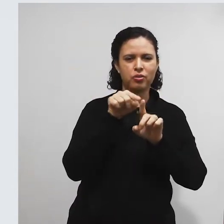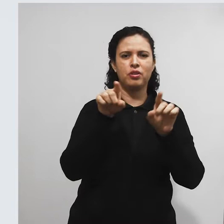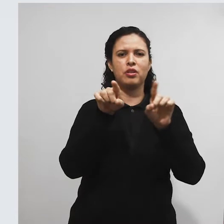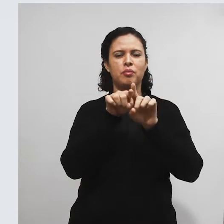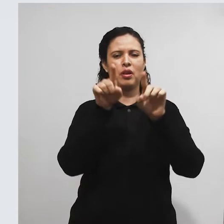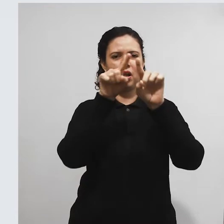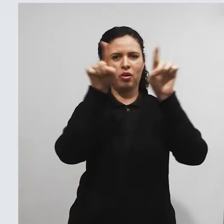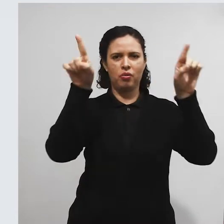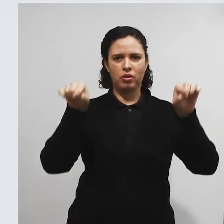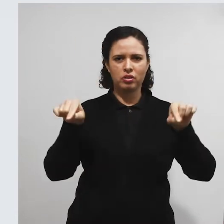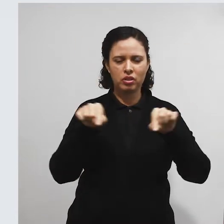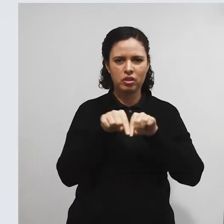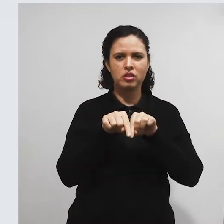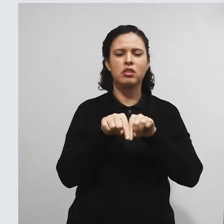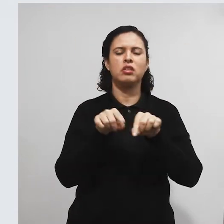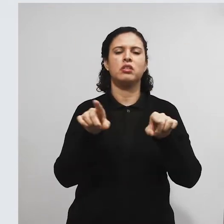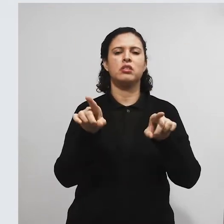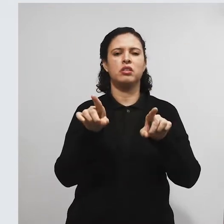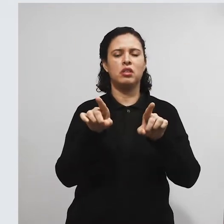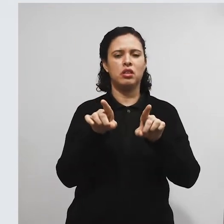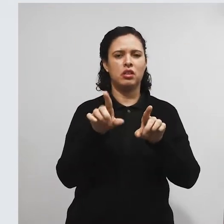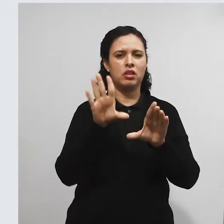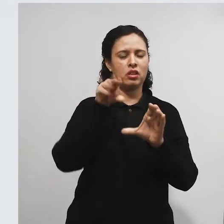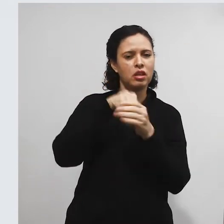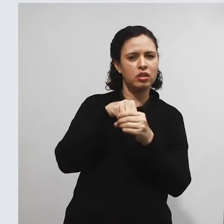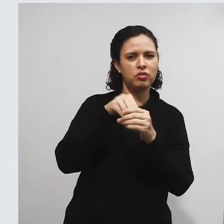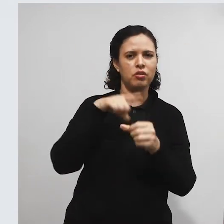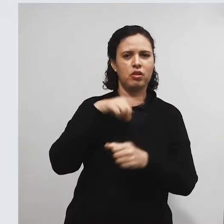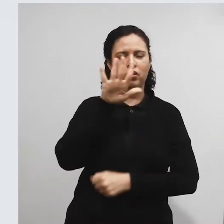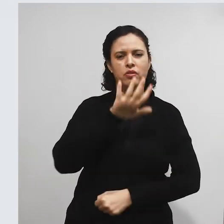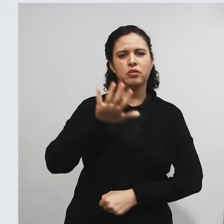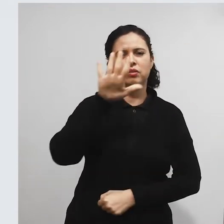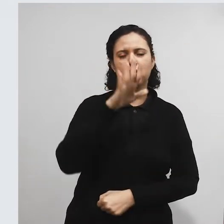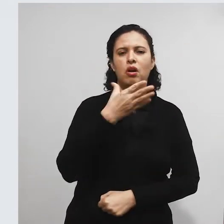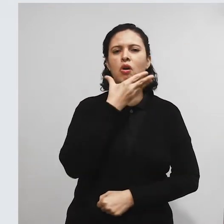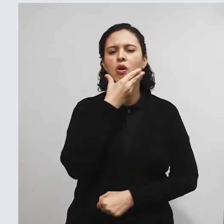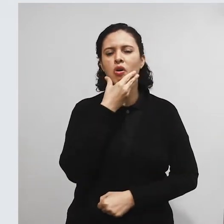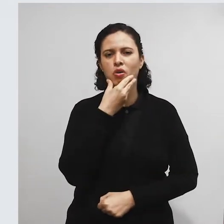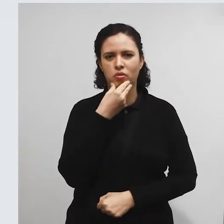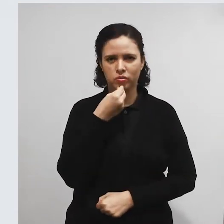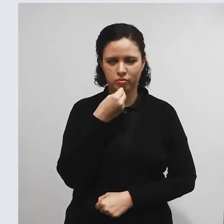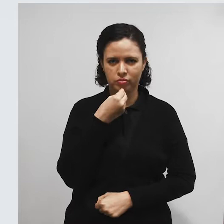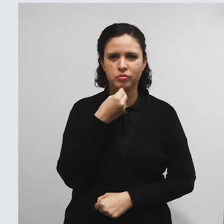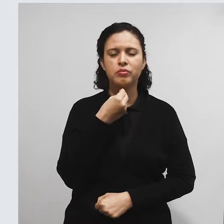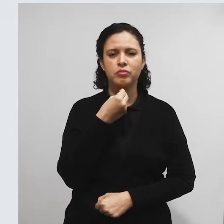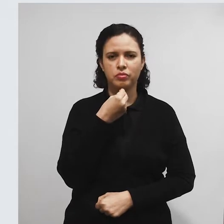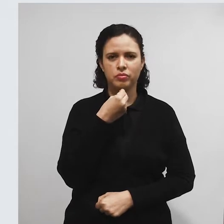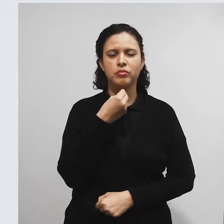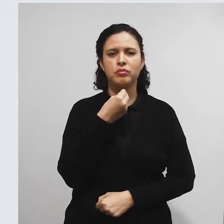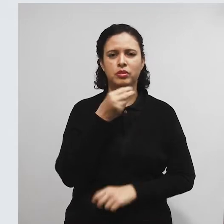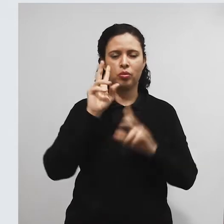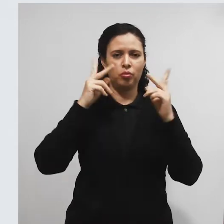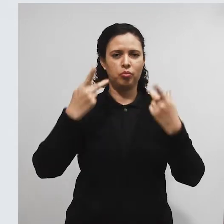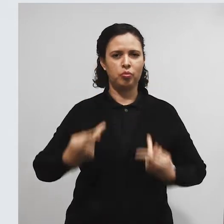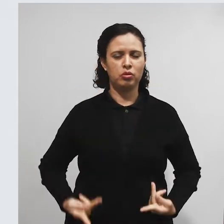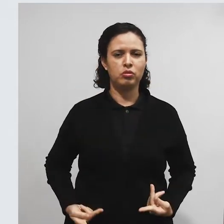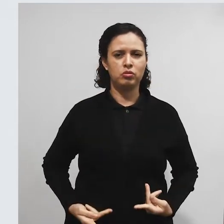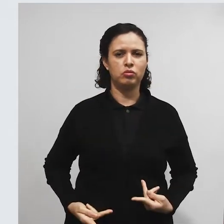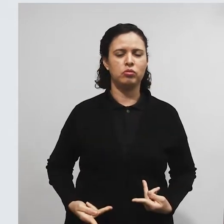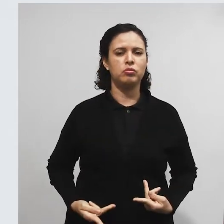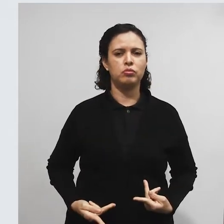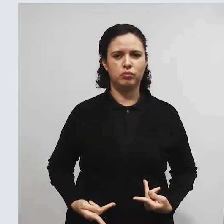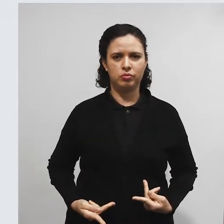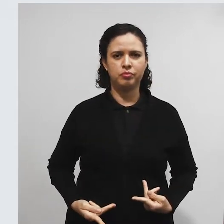quadrado, o retângulo, quer dizer, e dentro desse espaço nós temos a imagem de um ser humano, do